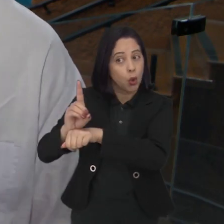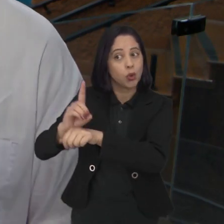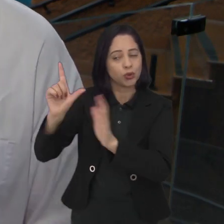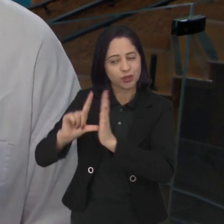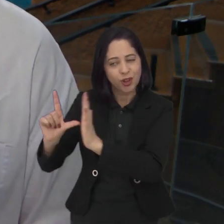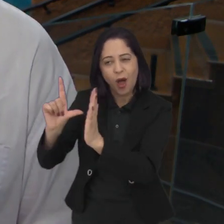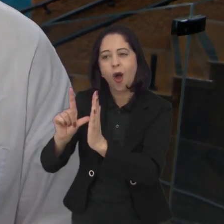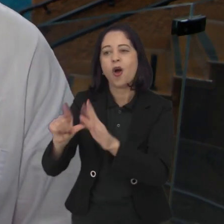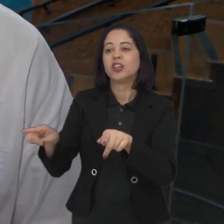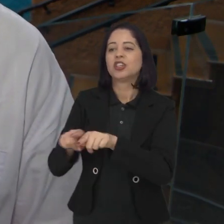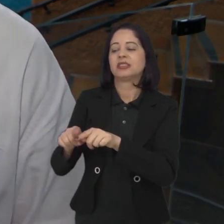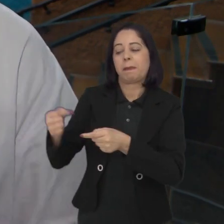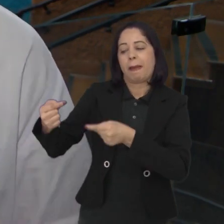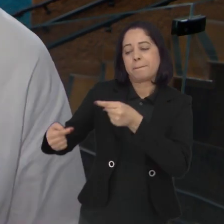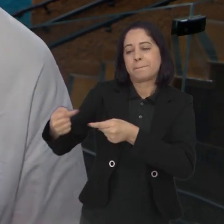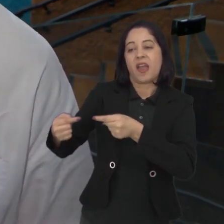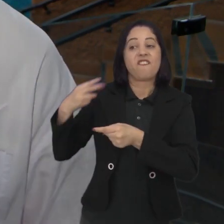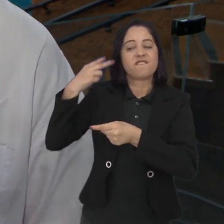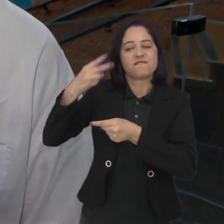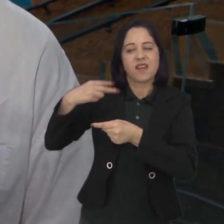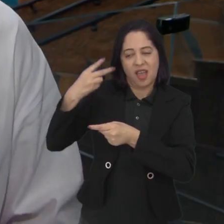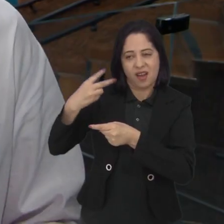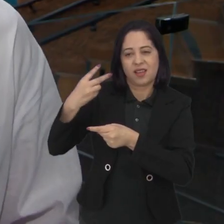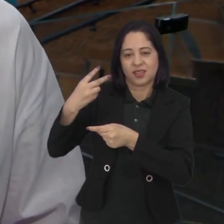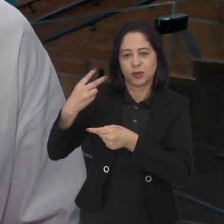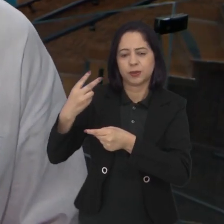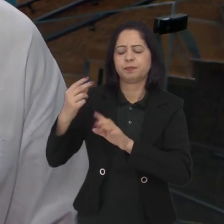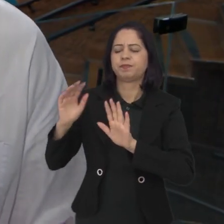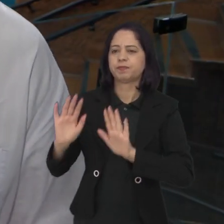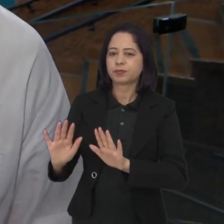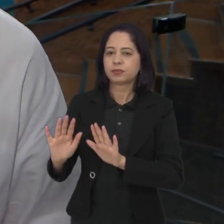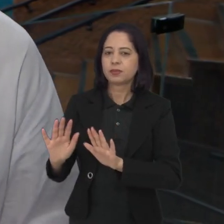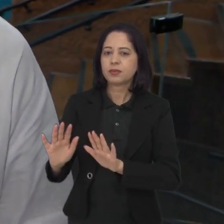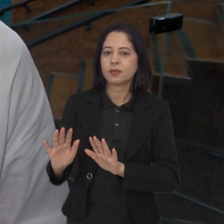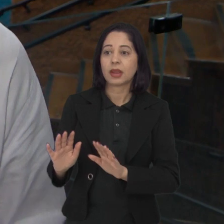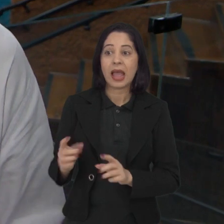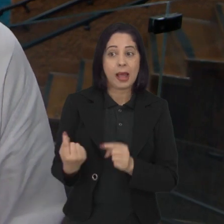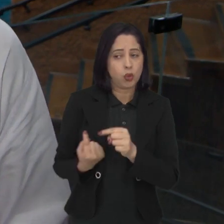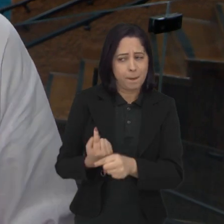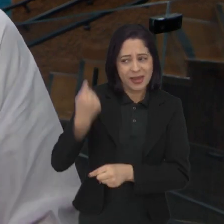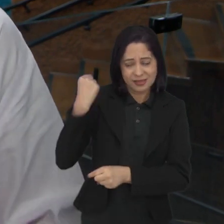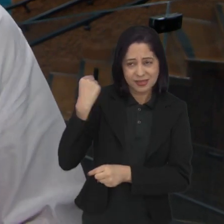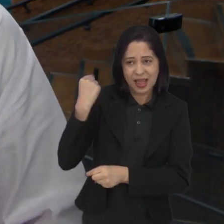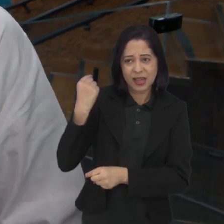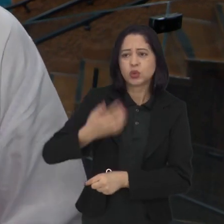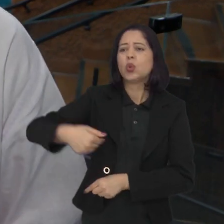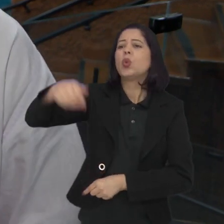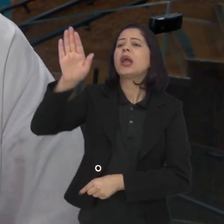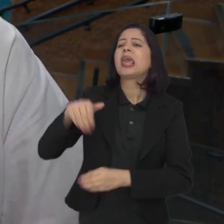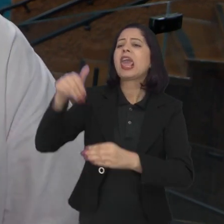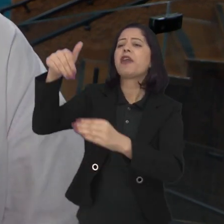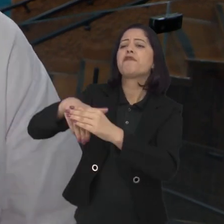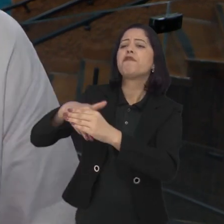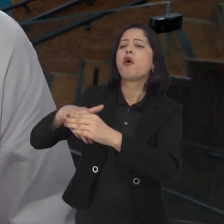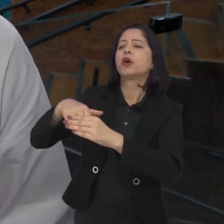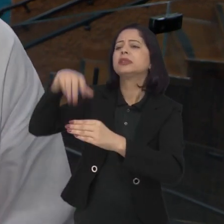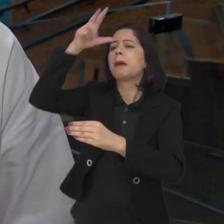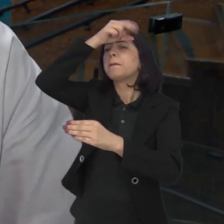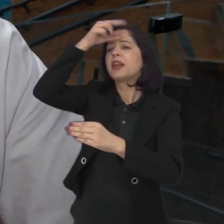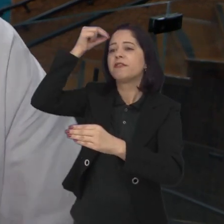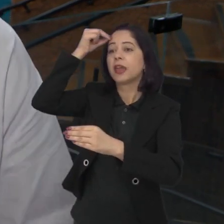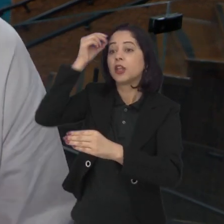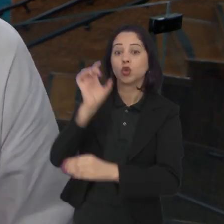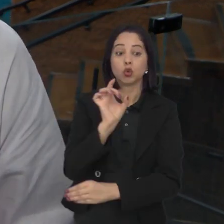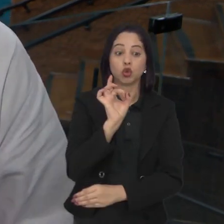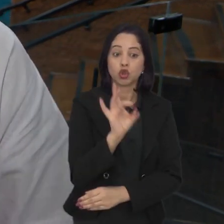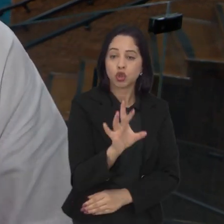misturando nessas duas funções, pública e privada. Na época, quem elegia o prefeito eram os vereadores. E ele, por ter um